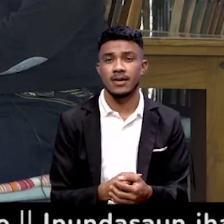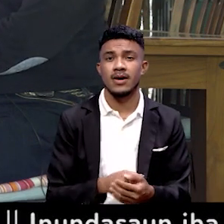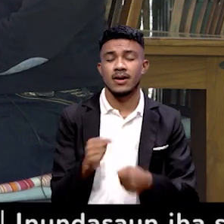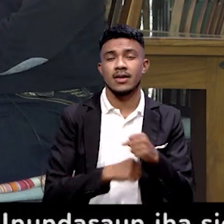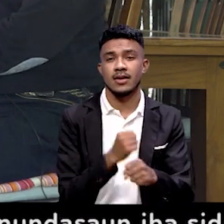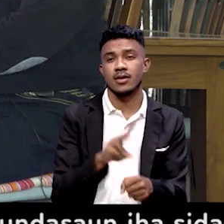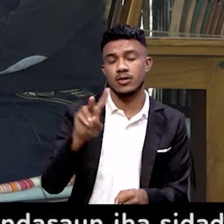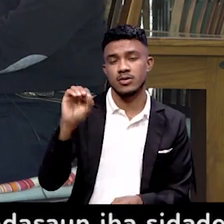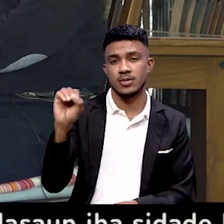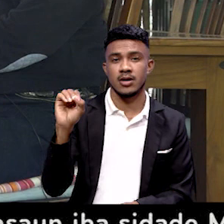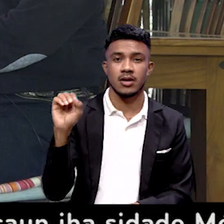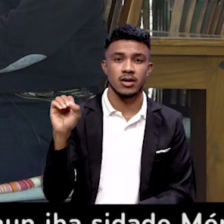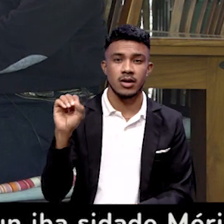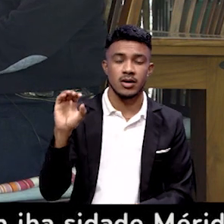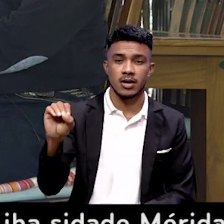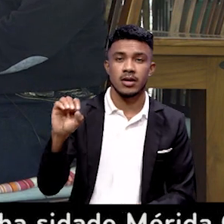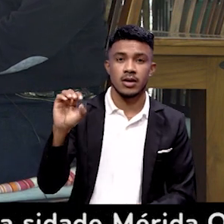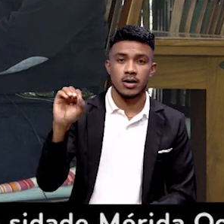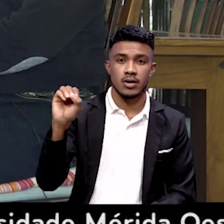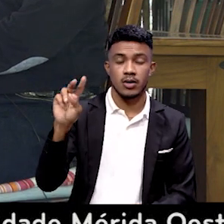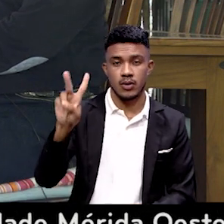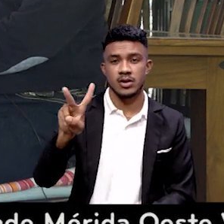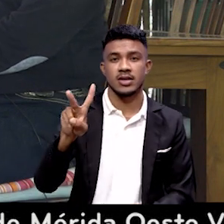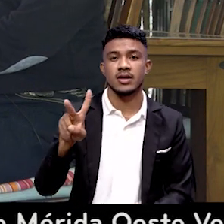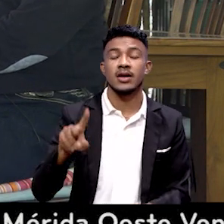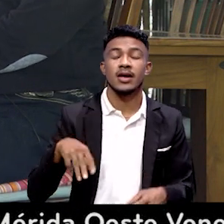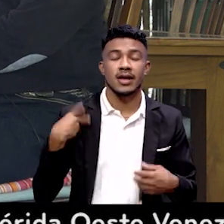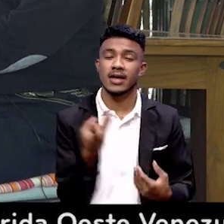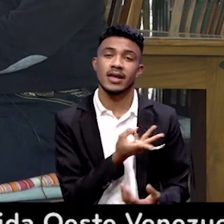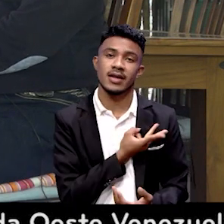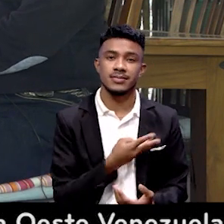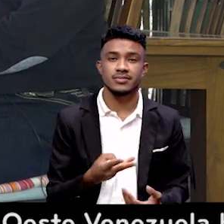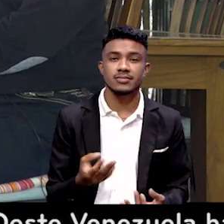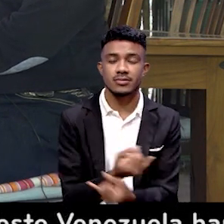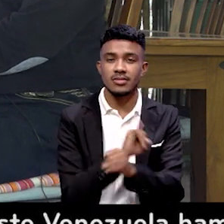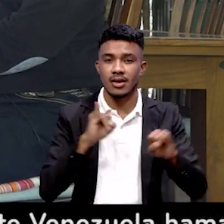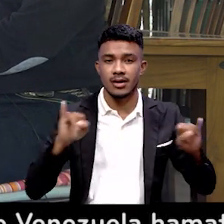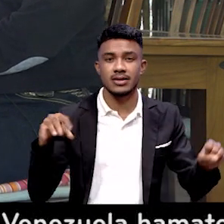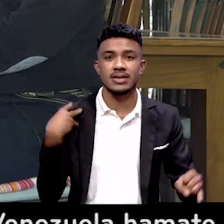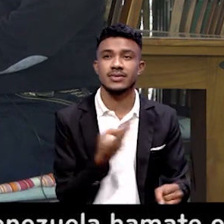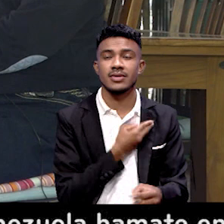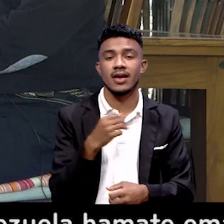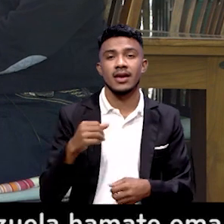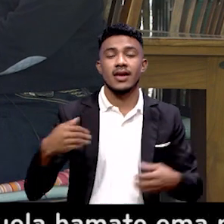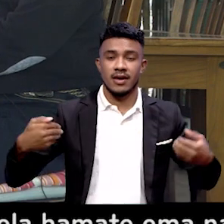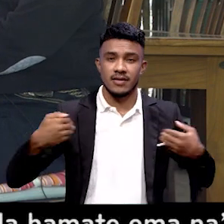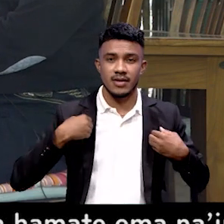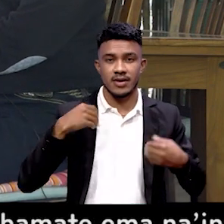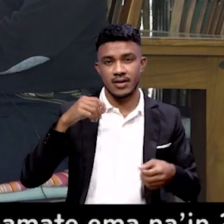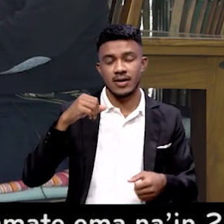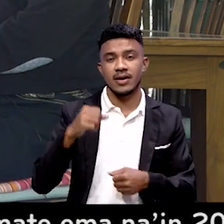2002 ita restaura ita ne independência. Ne significa kata kita 19 anos ita ia processo de construção de Estado.